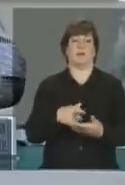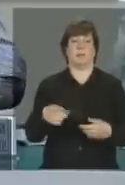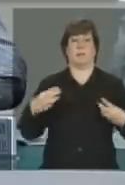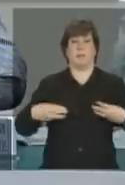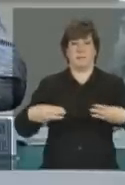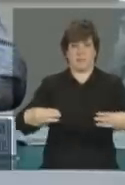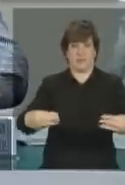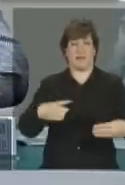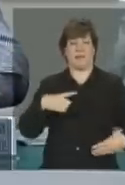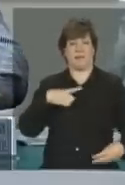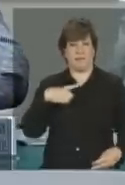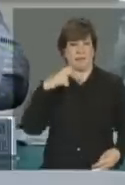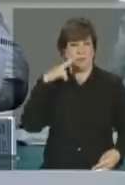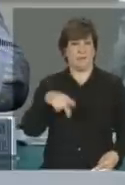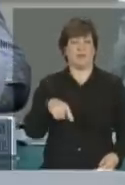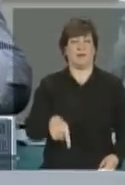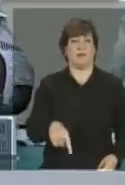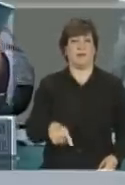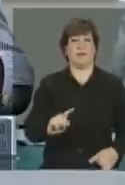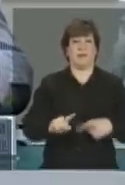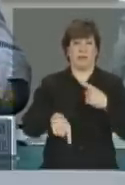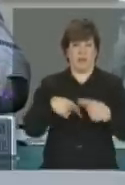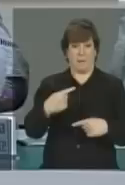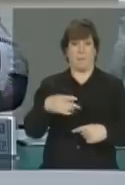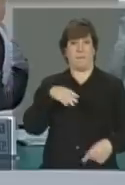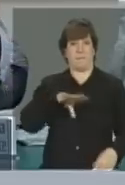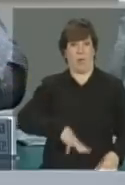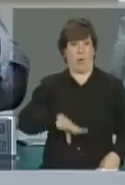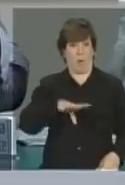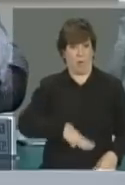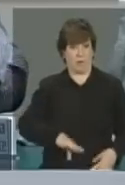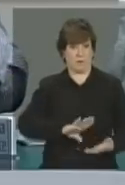uma avaliação política bastante robusta sobre